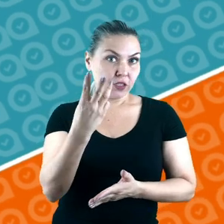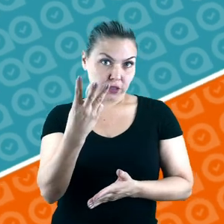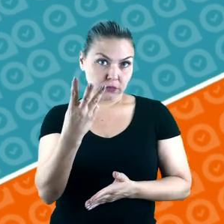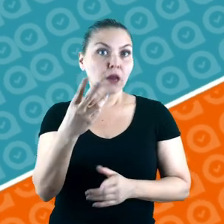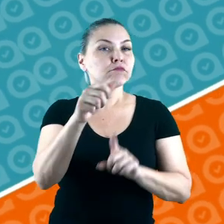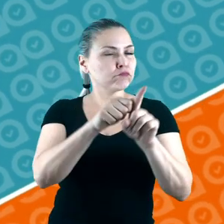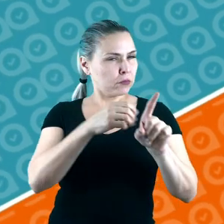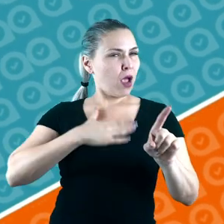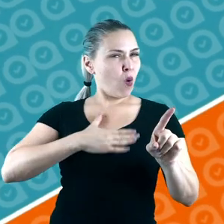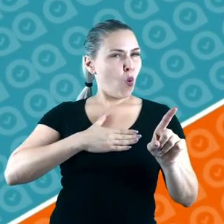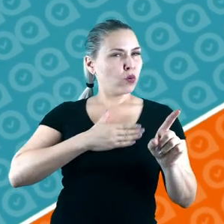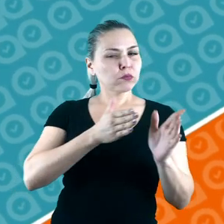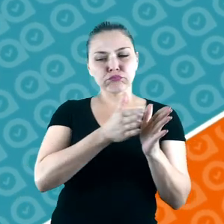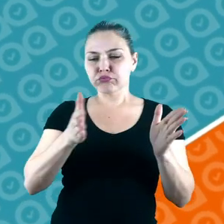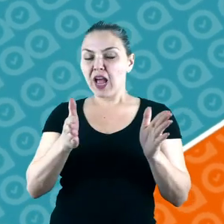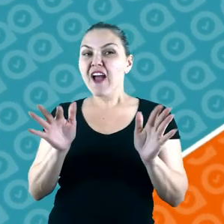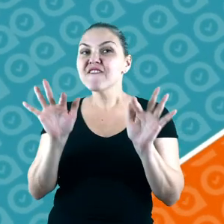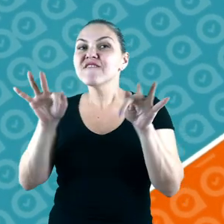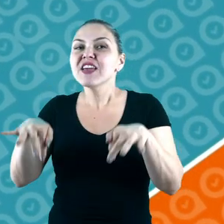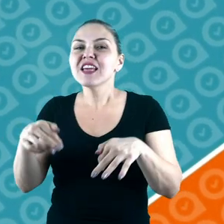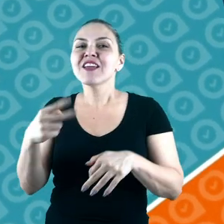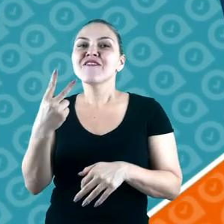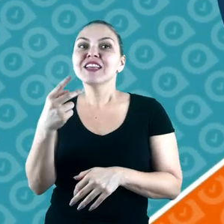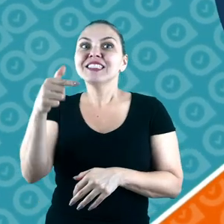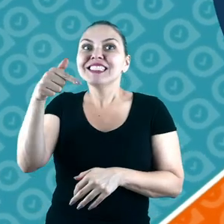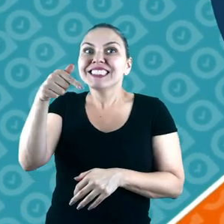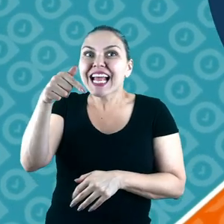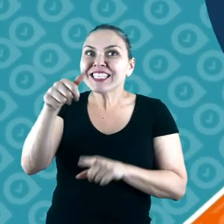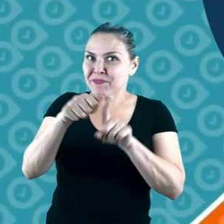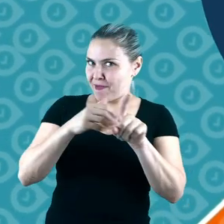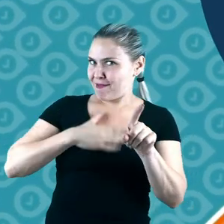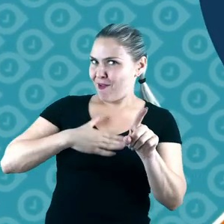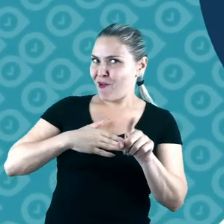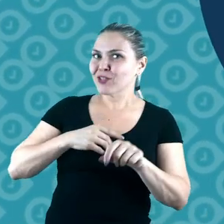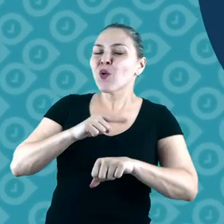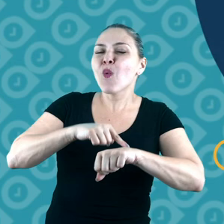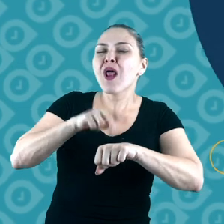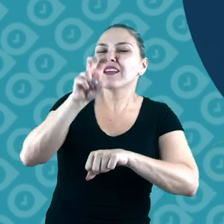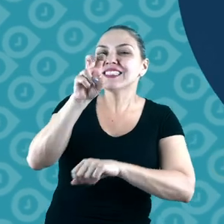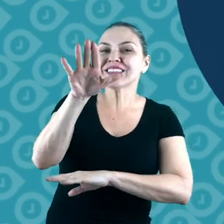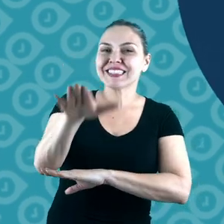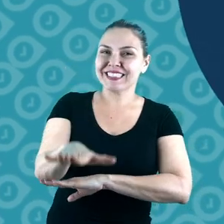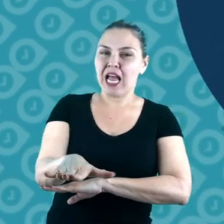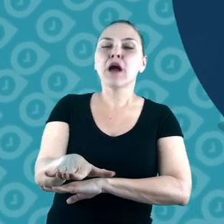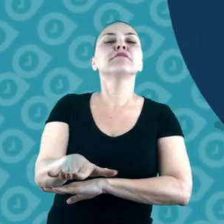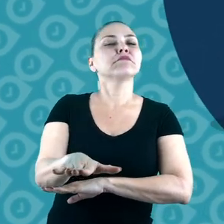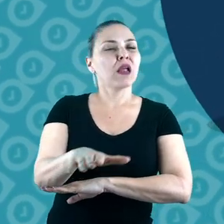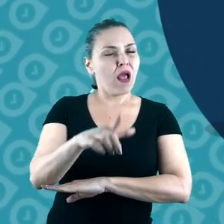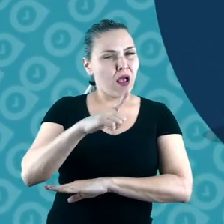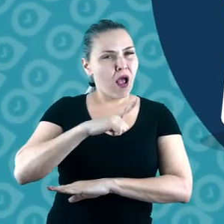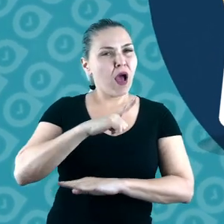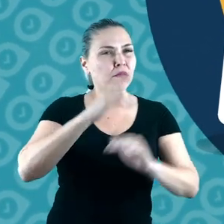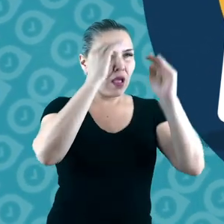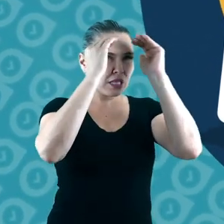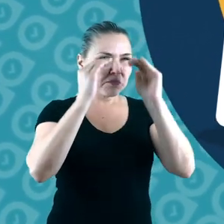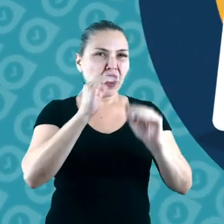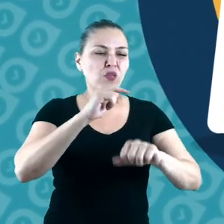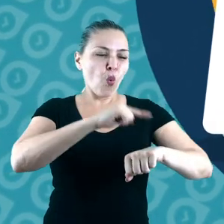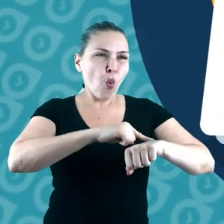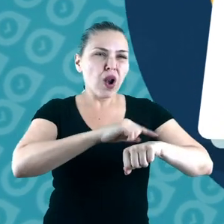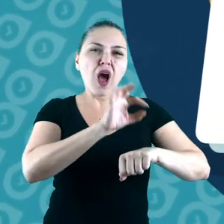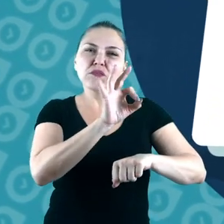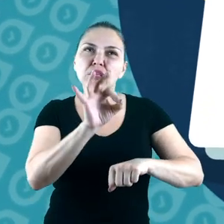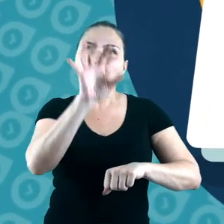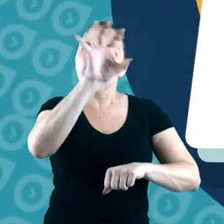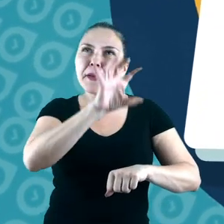23 de agosto e se encerra no dia 27 às 17 horas, respeitados os fusos horários